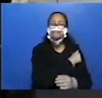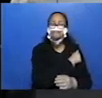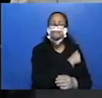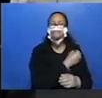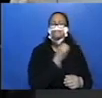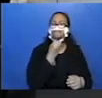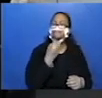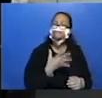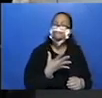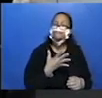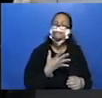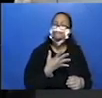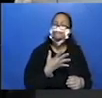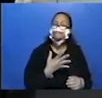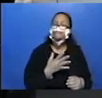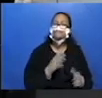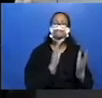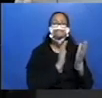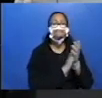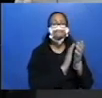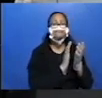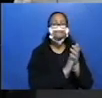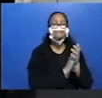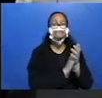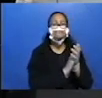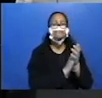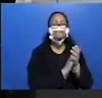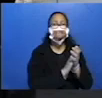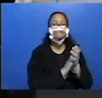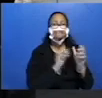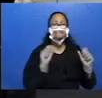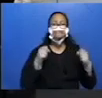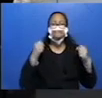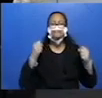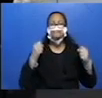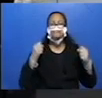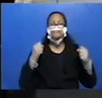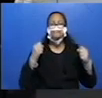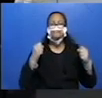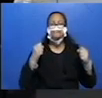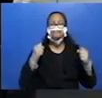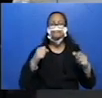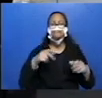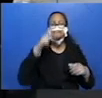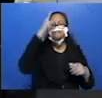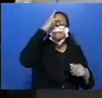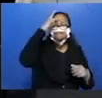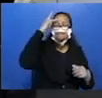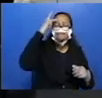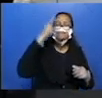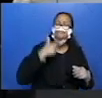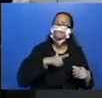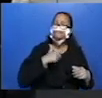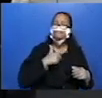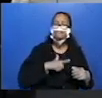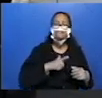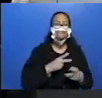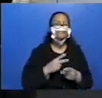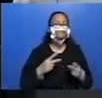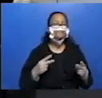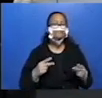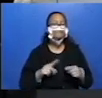excelentes. Vocês estão de parabéns pela superação. Pessoas que não têm muitos recursos, mas